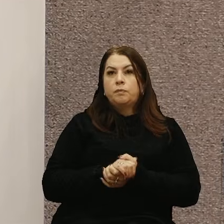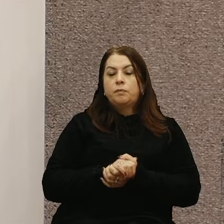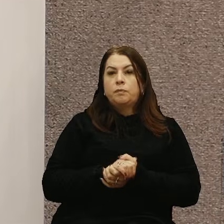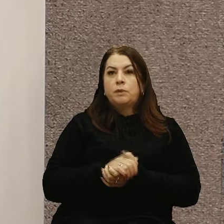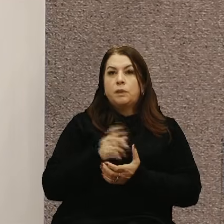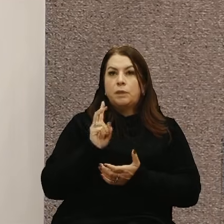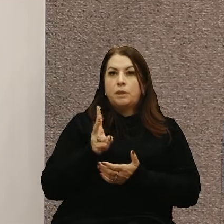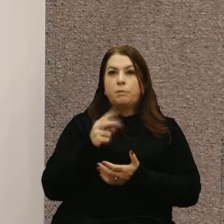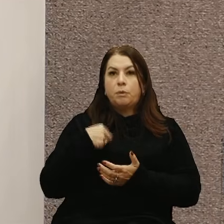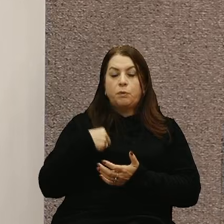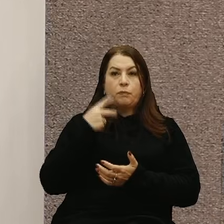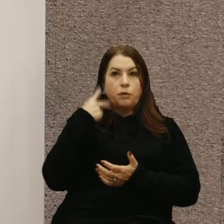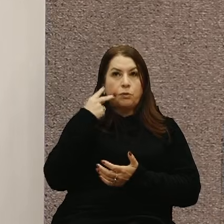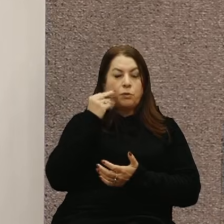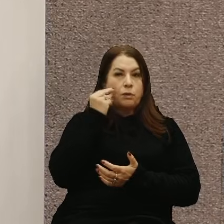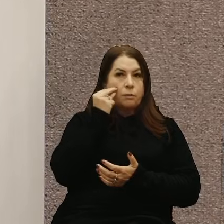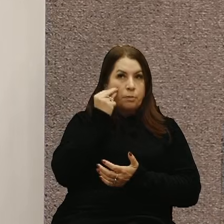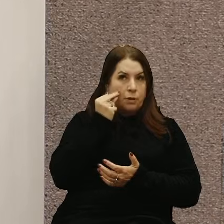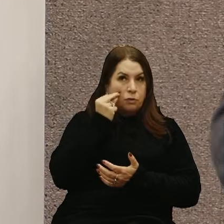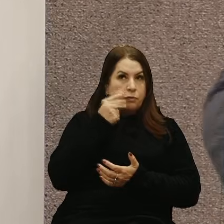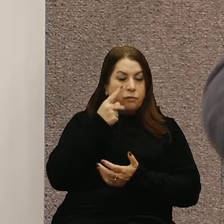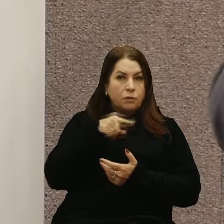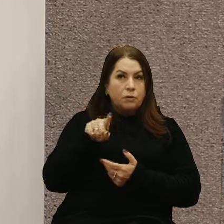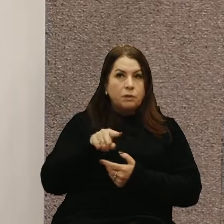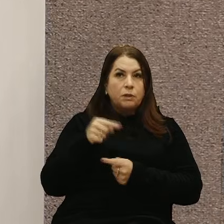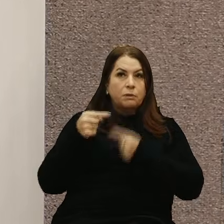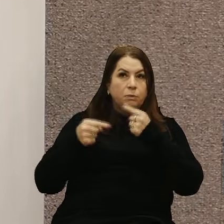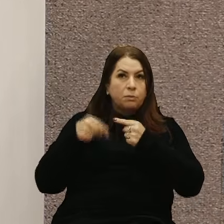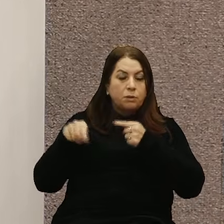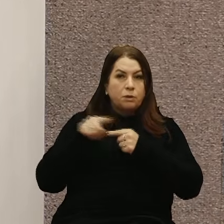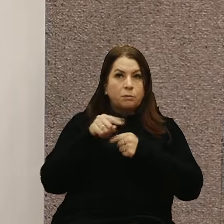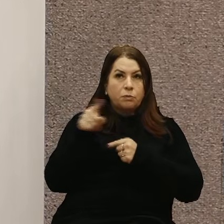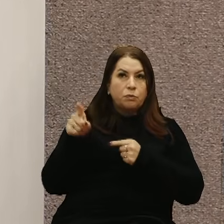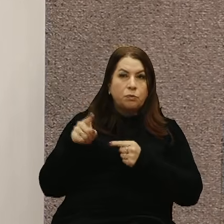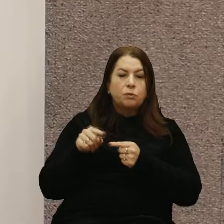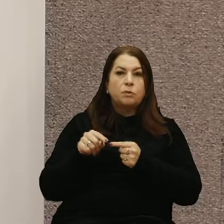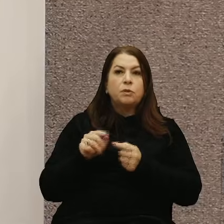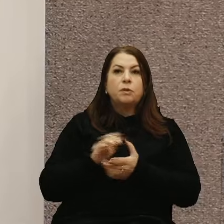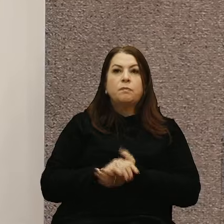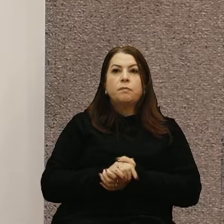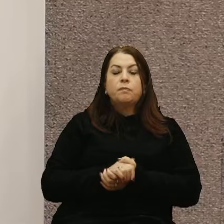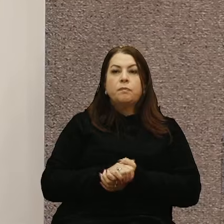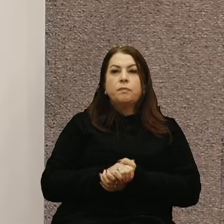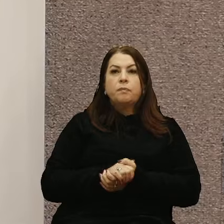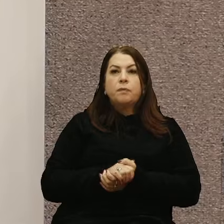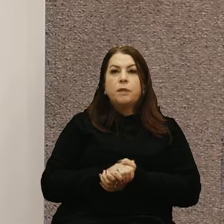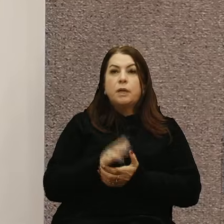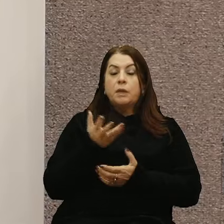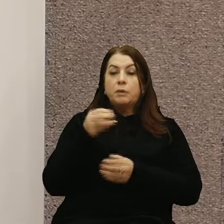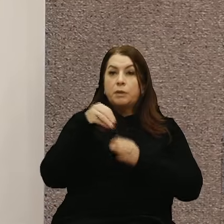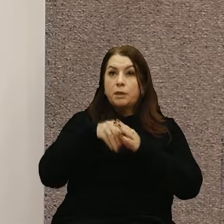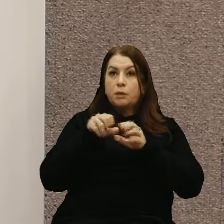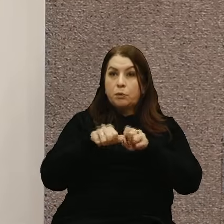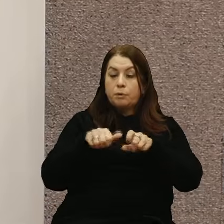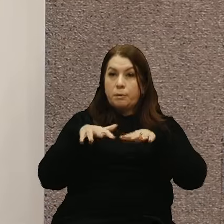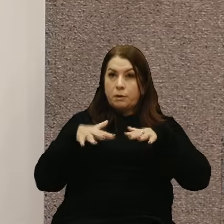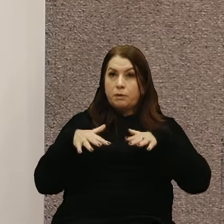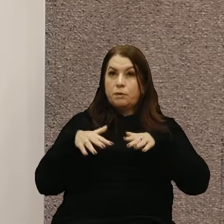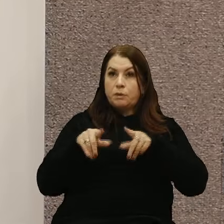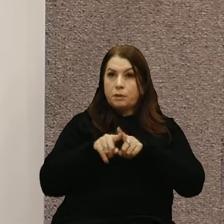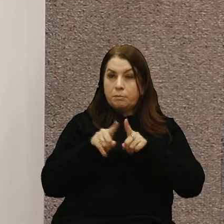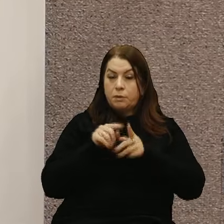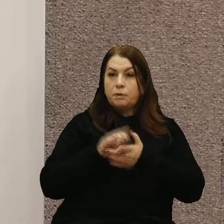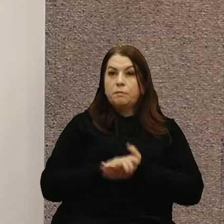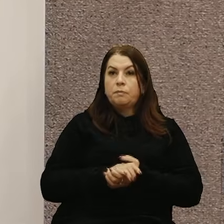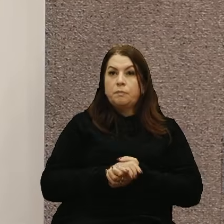eu e o vereador Libardi, especialmente, nós debatemos isso, às vezes até conversa de corredor e elevador, e às vezes dentro desse plenário, que é o aspecto